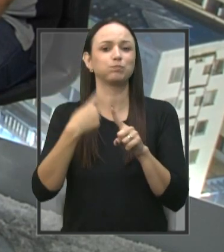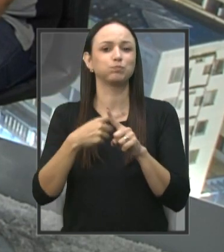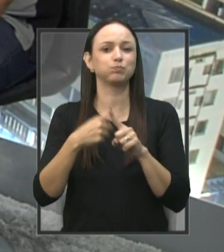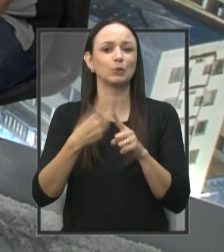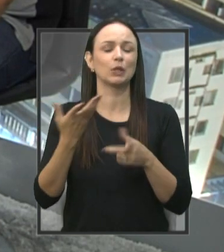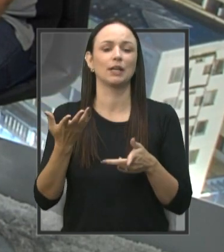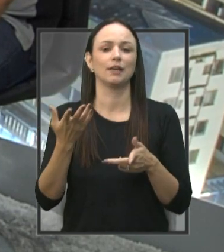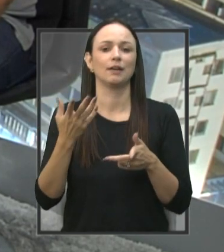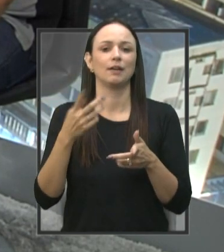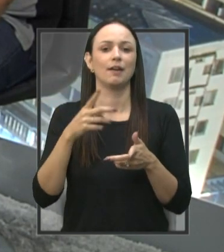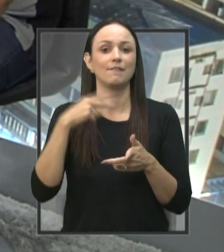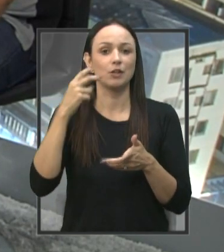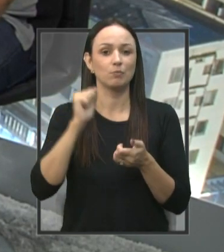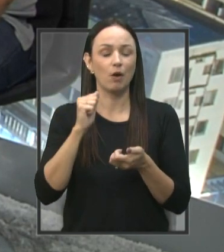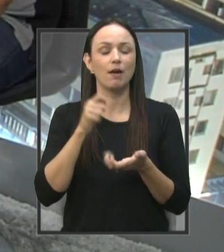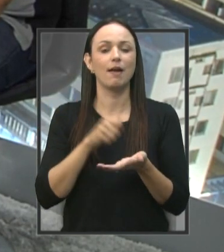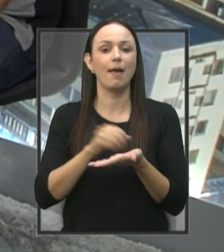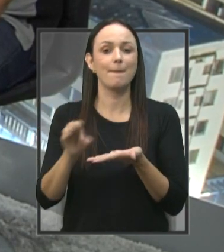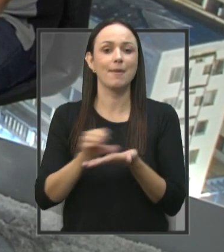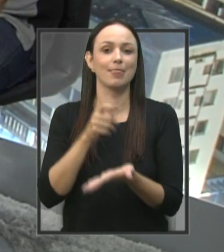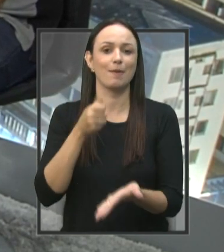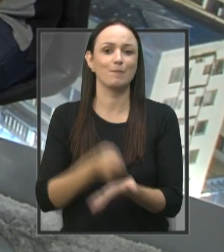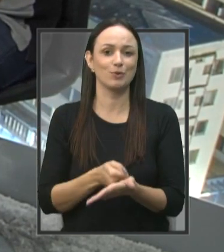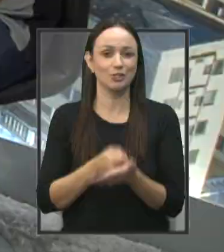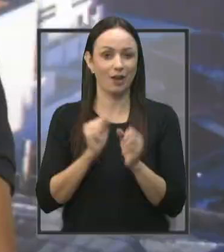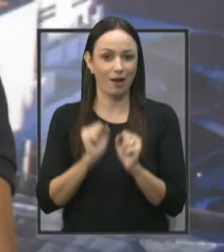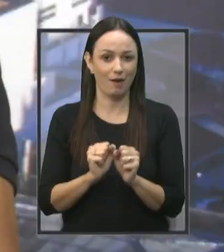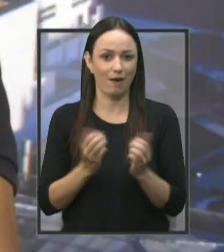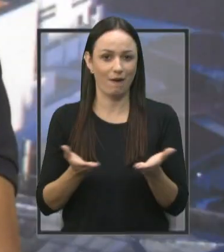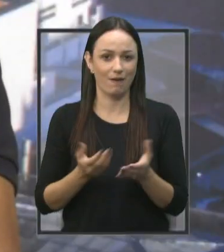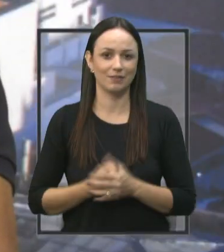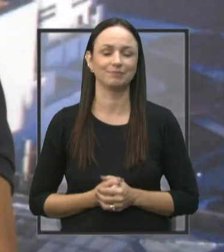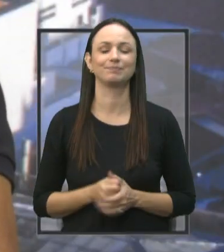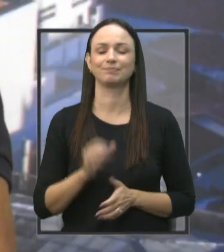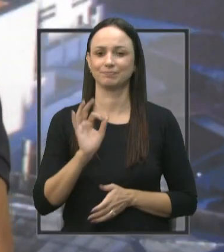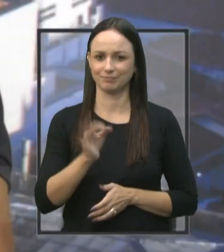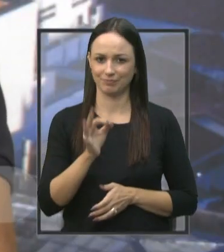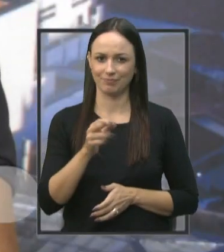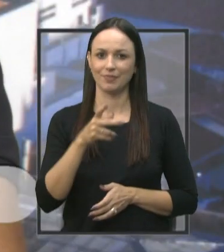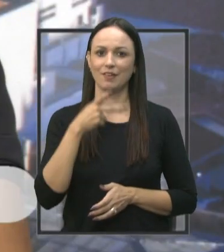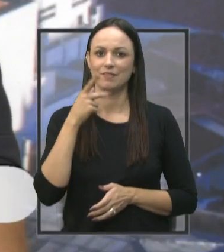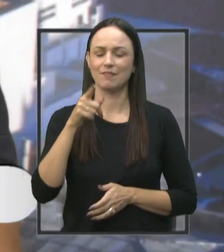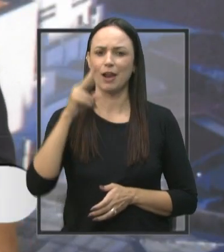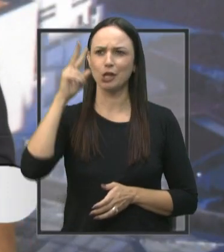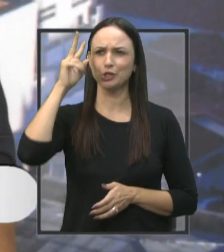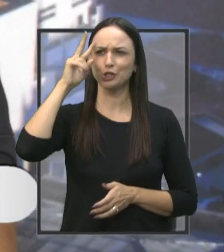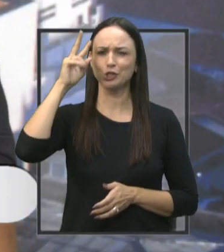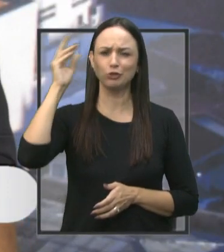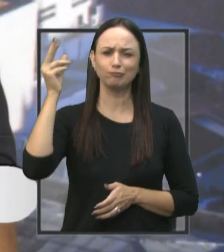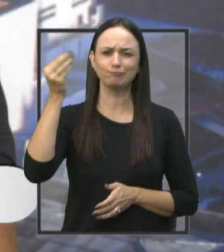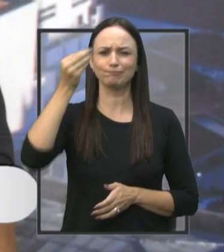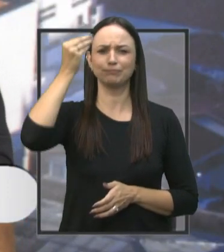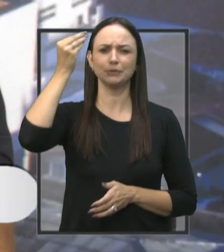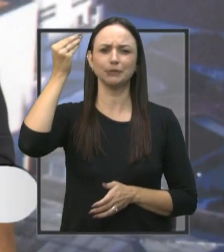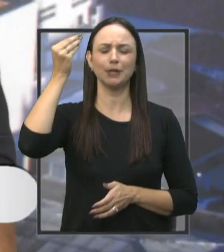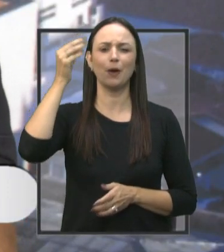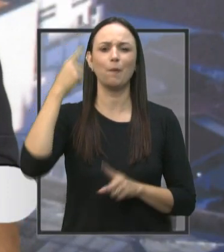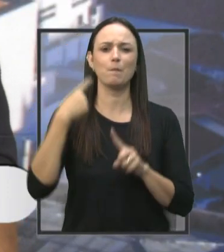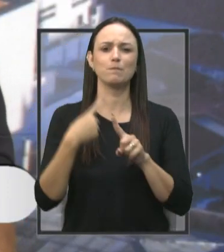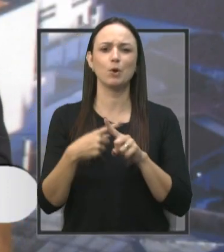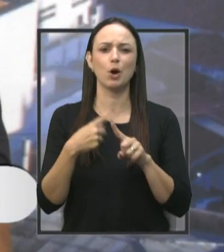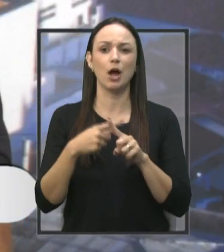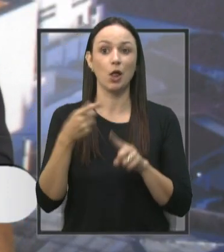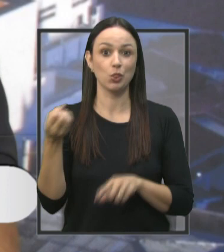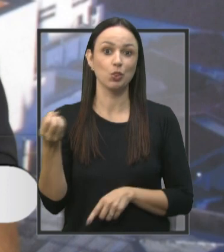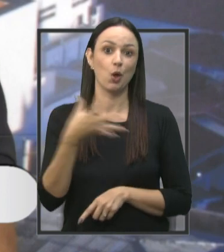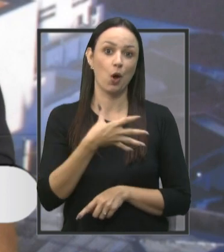apresentar emendas impositivas, né, vereador? Sim, exatamente. Quando você diz que é histórico, é algo novo.